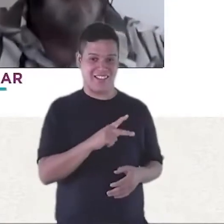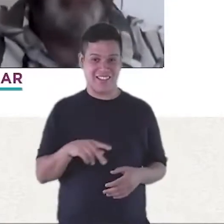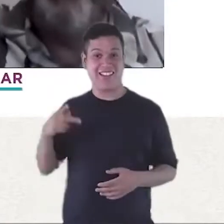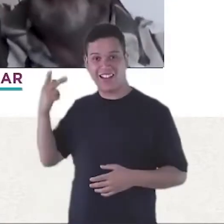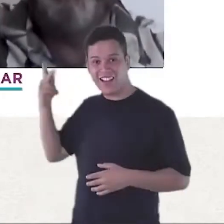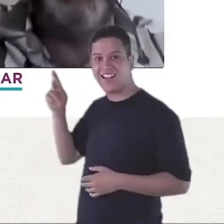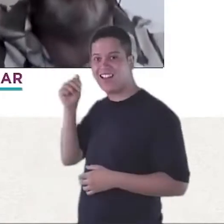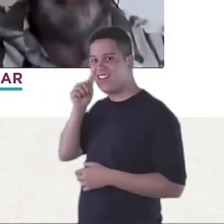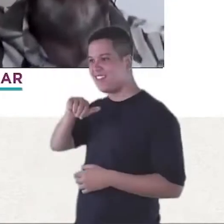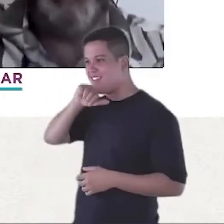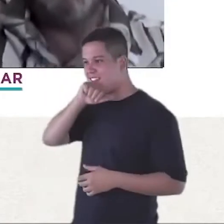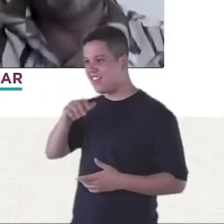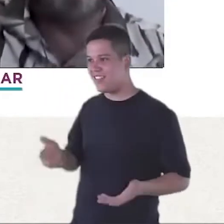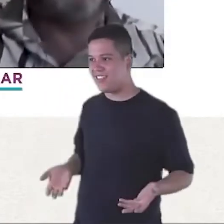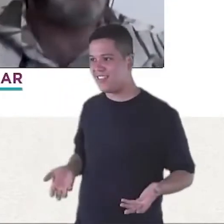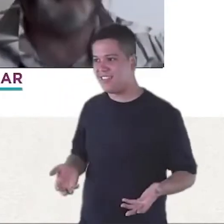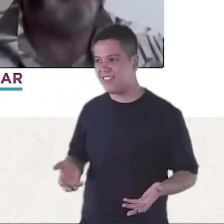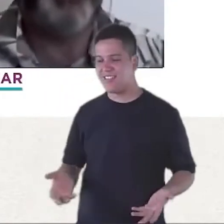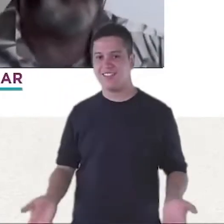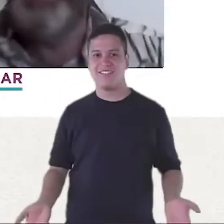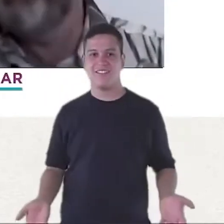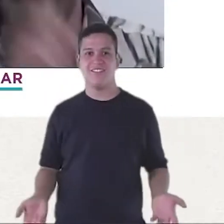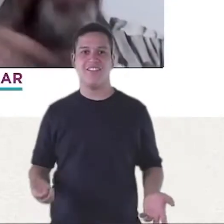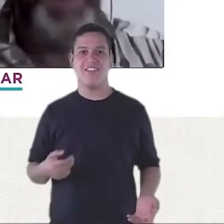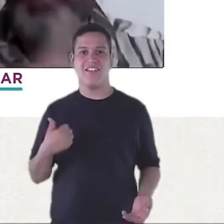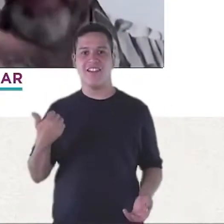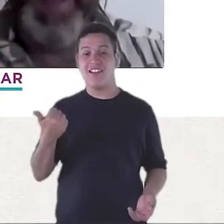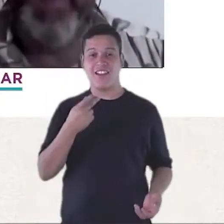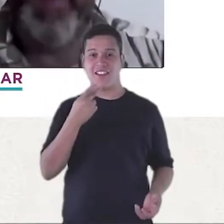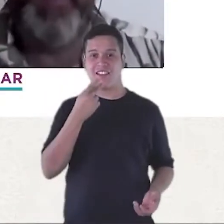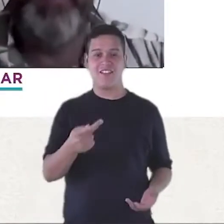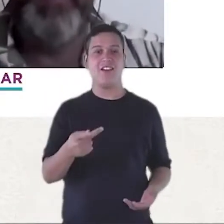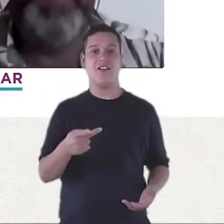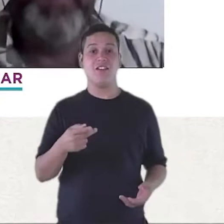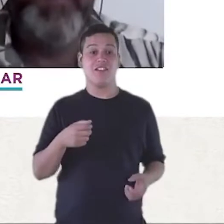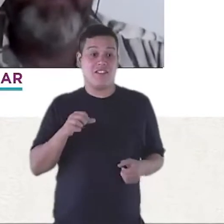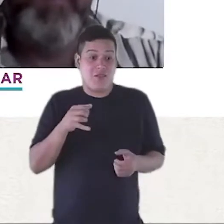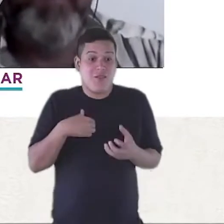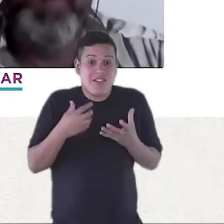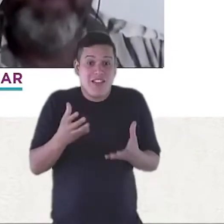Eu posso roubar o livro da minha mãe, publicar no meu nome, ela não vai notar.